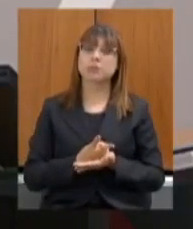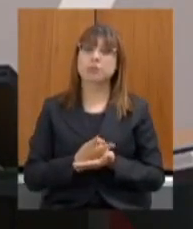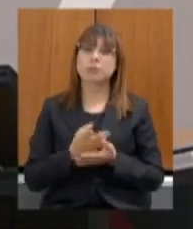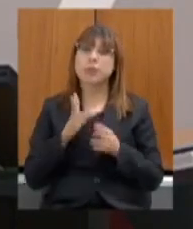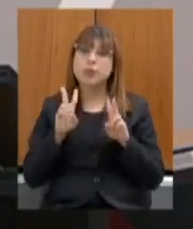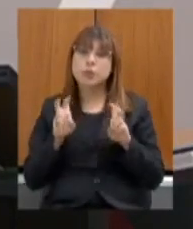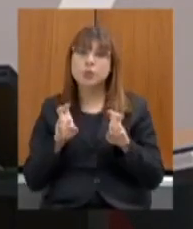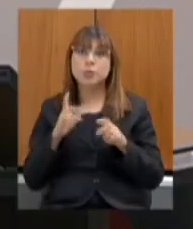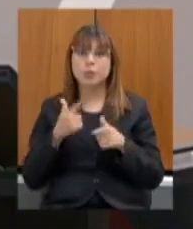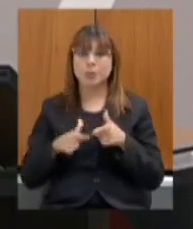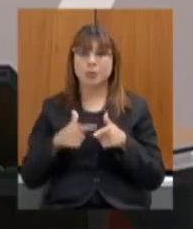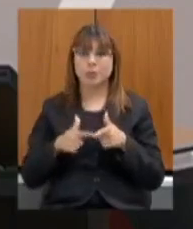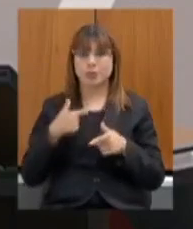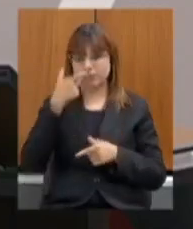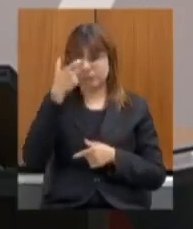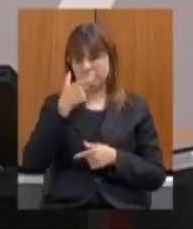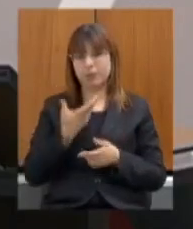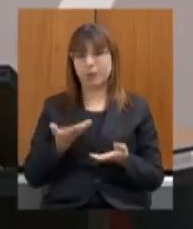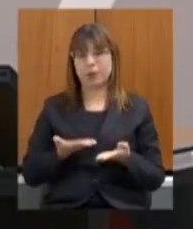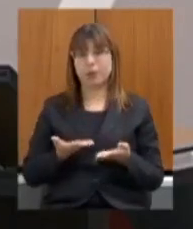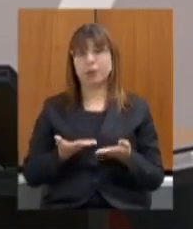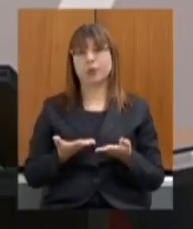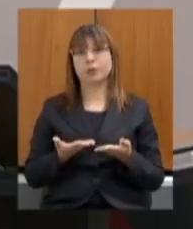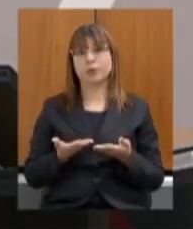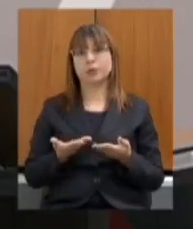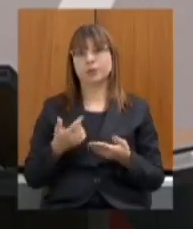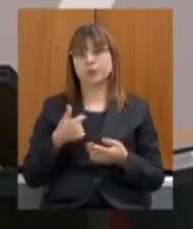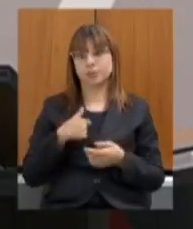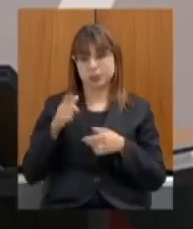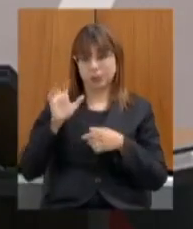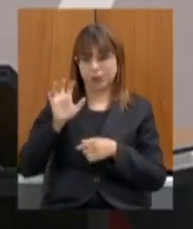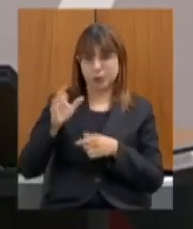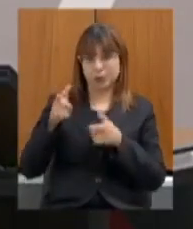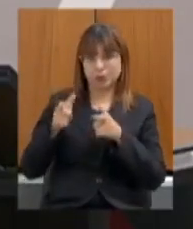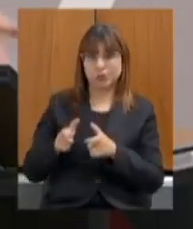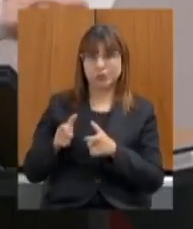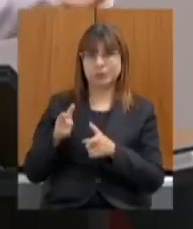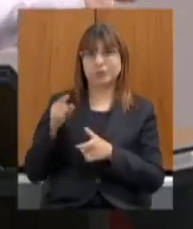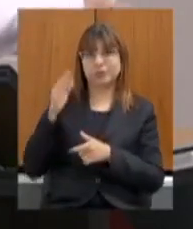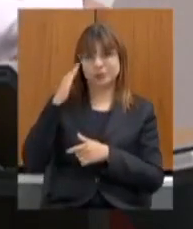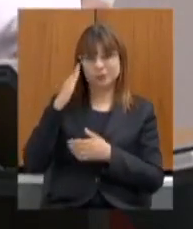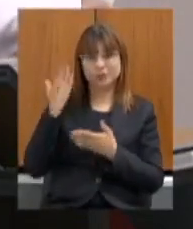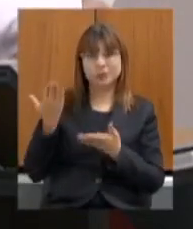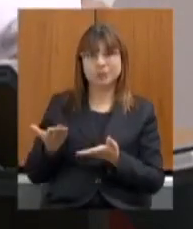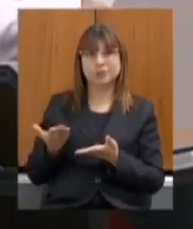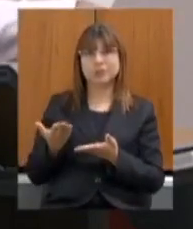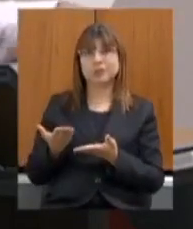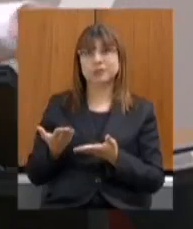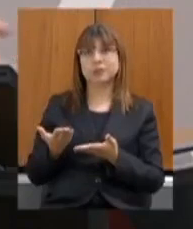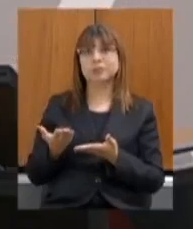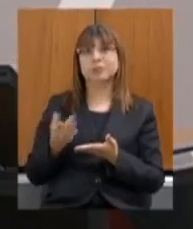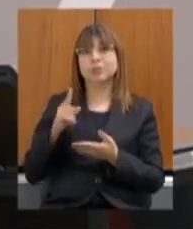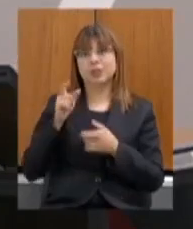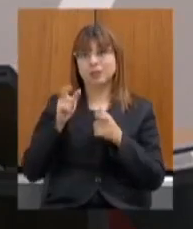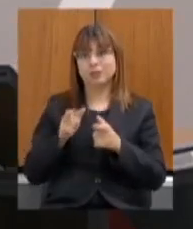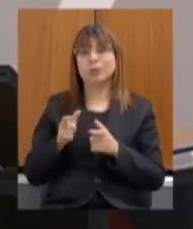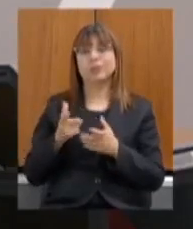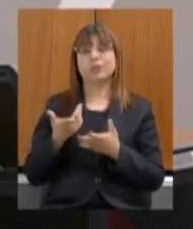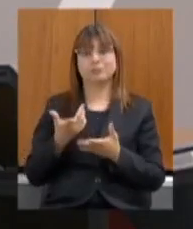enfrentamos. Eu estou numa fase de minha região, como o senhor sabe, foi para a Onda Vermelha.